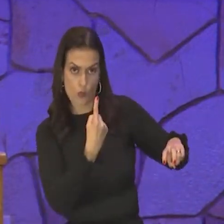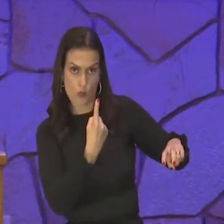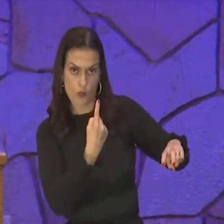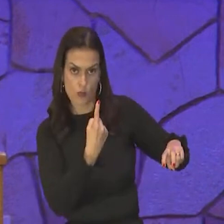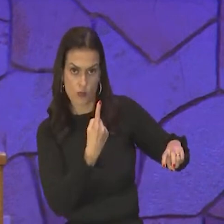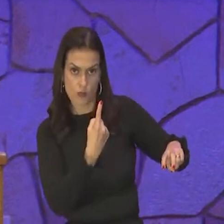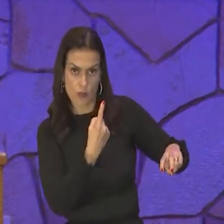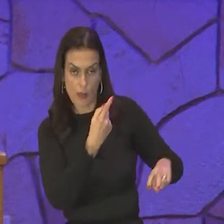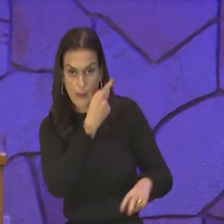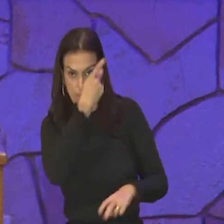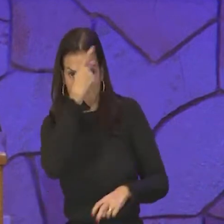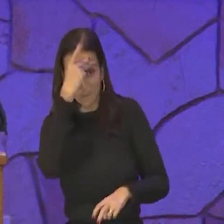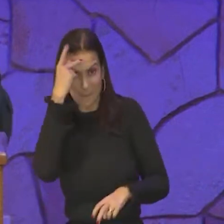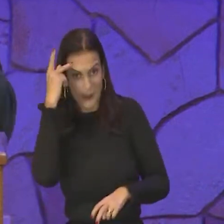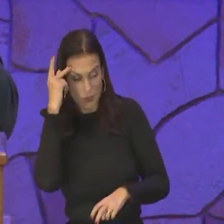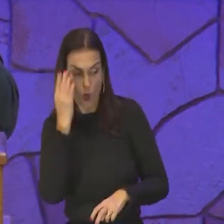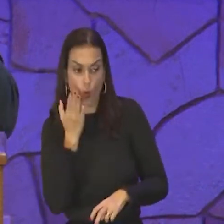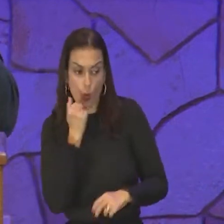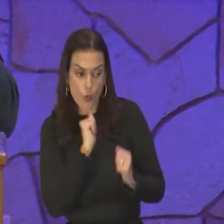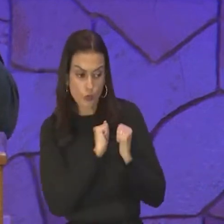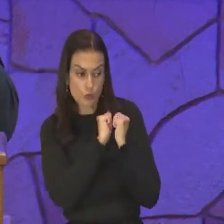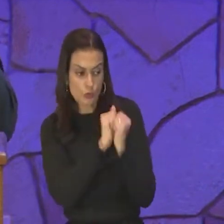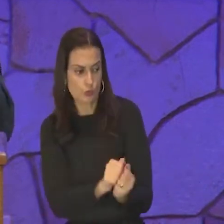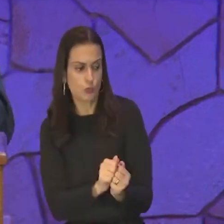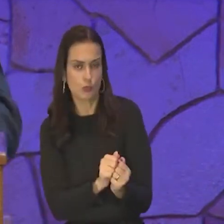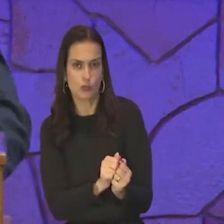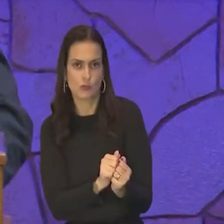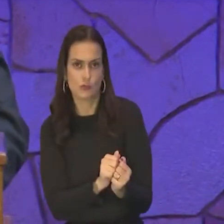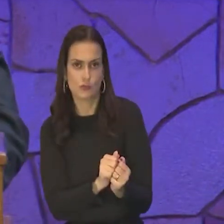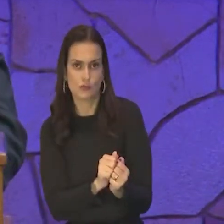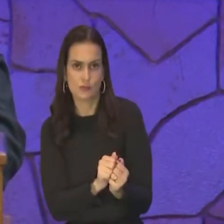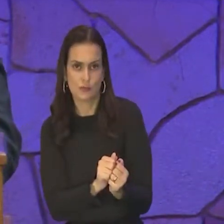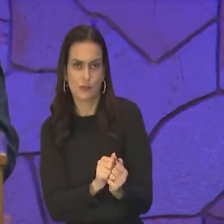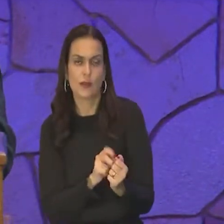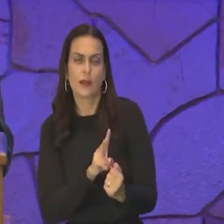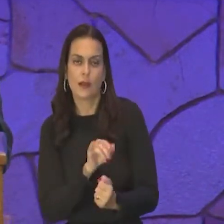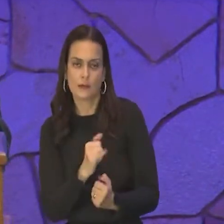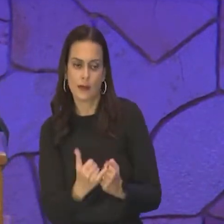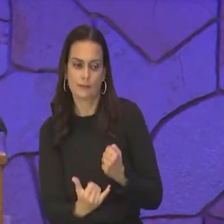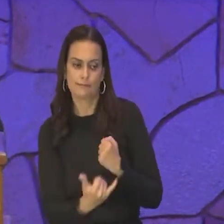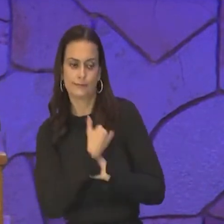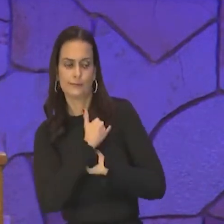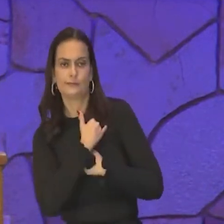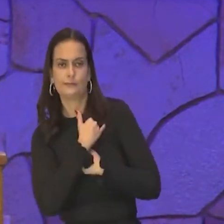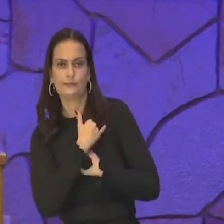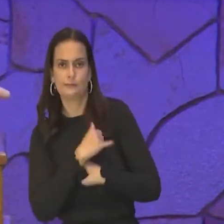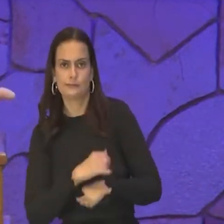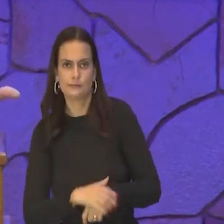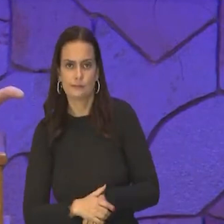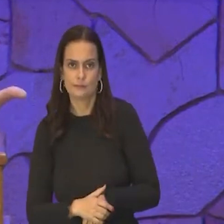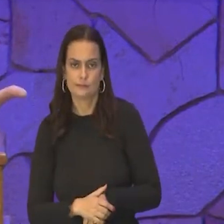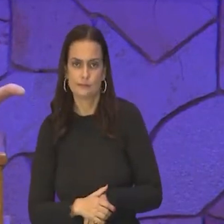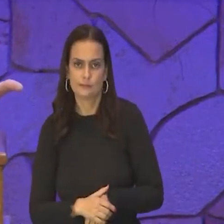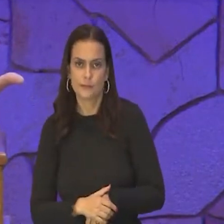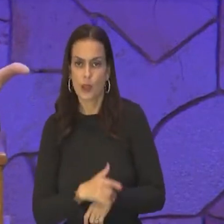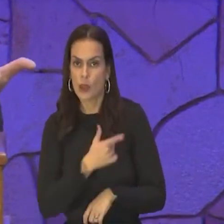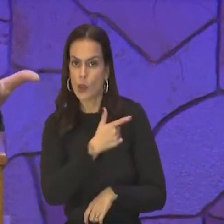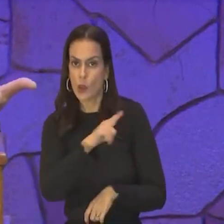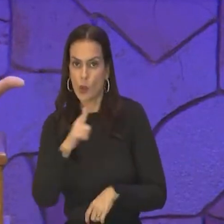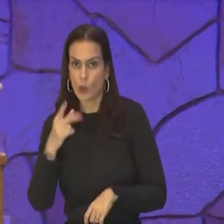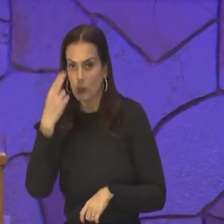aquele que mete a mão comigo no prato, é aquele que vai trair. E as outras narrativas